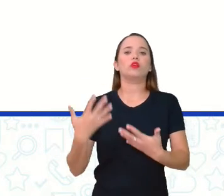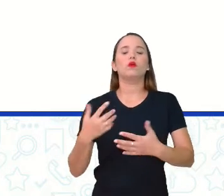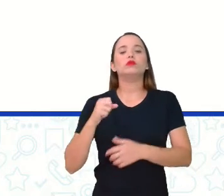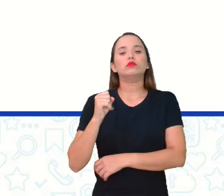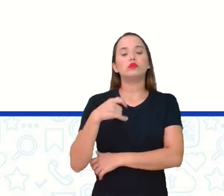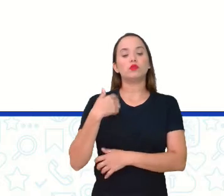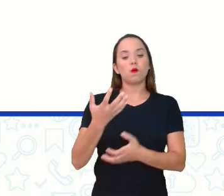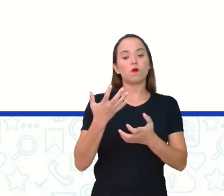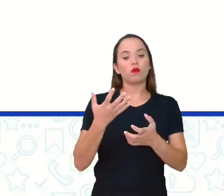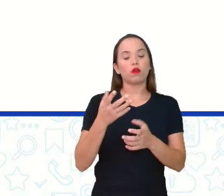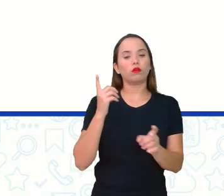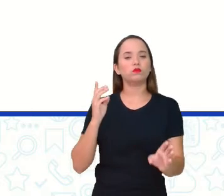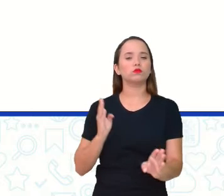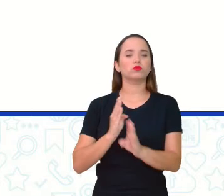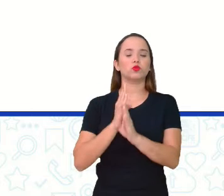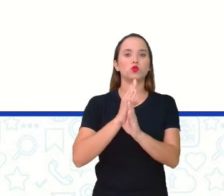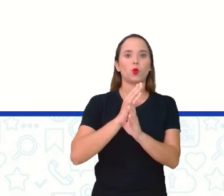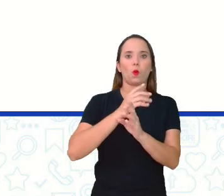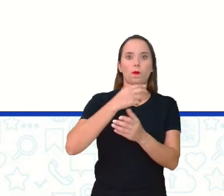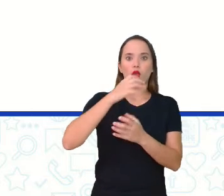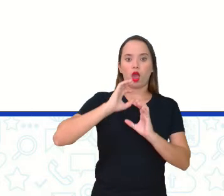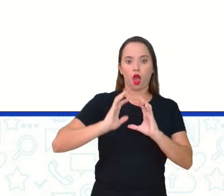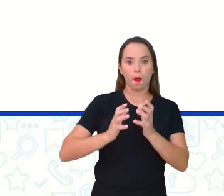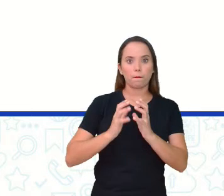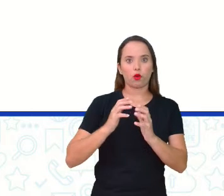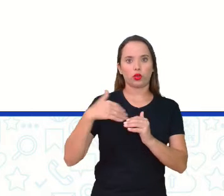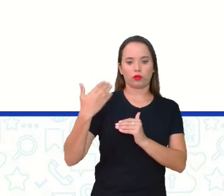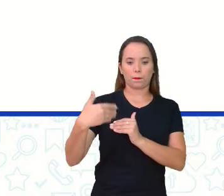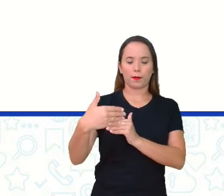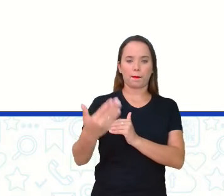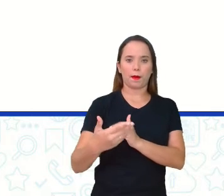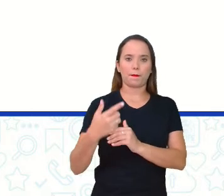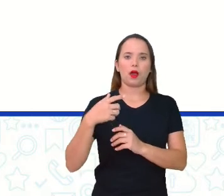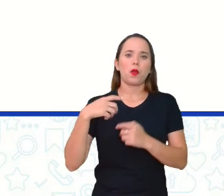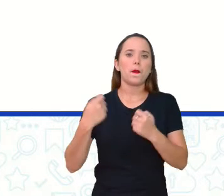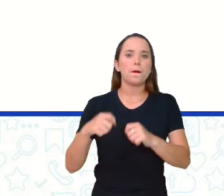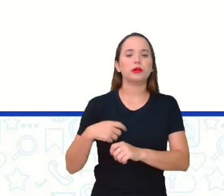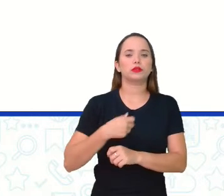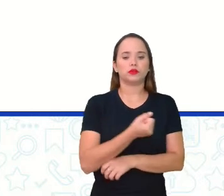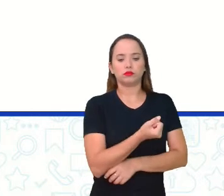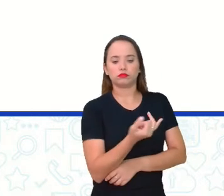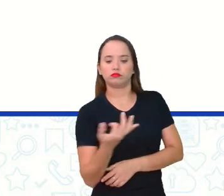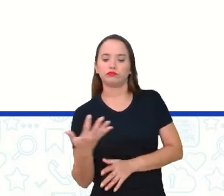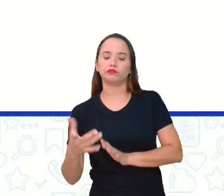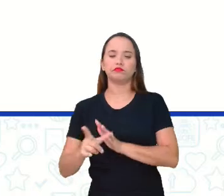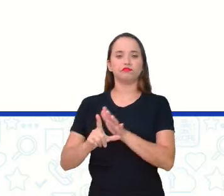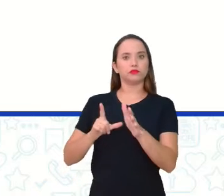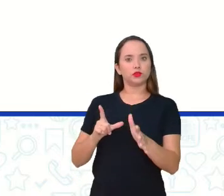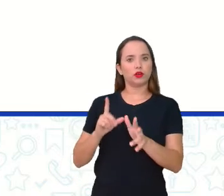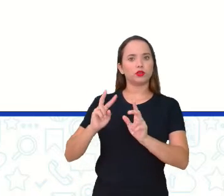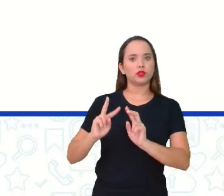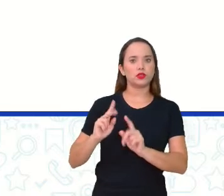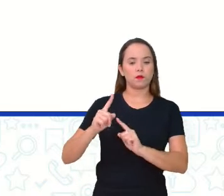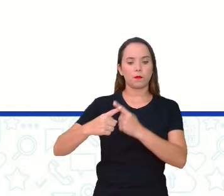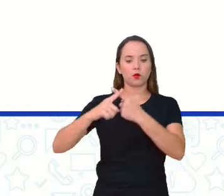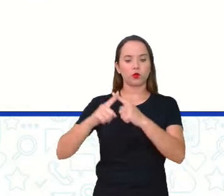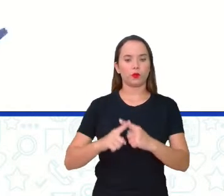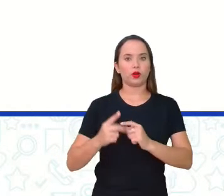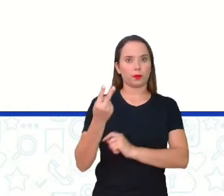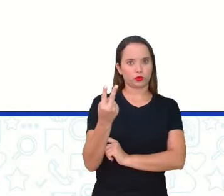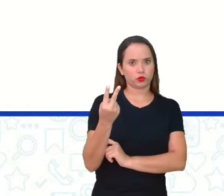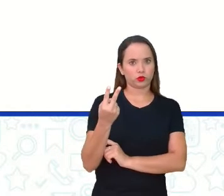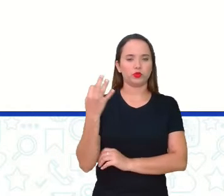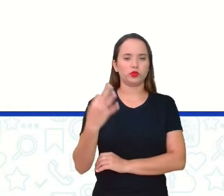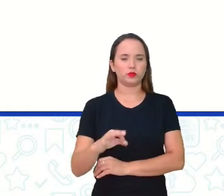quantidade de bolinhas que vem na sequência, basta eu pegar a quantidade anterior e multiplicar por 2, certo? Então, a gente